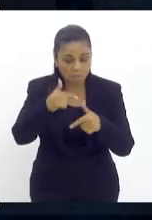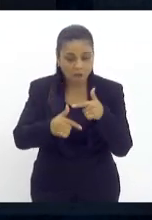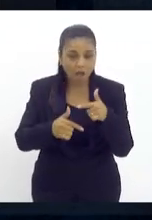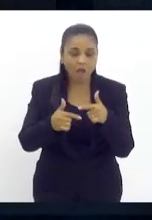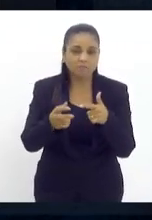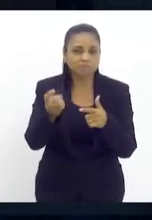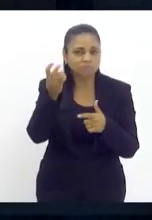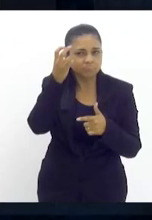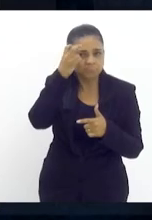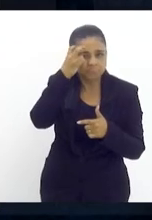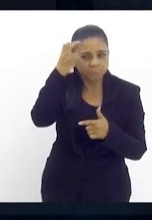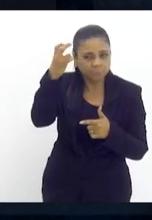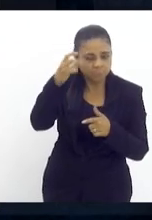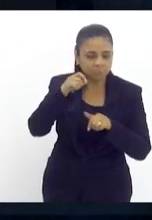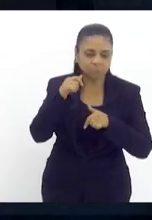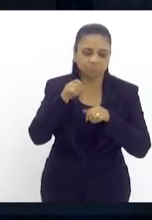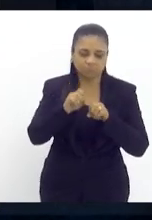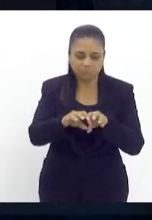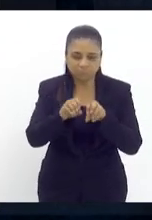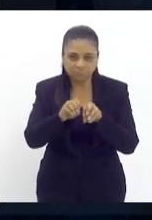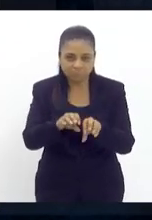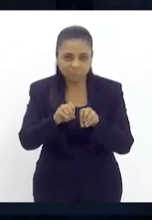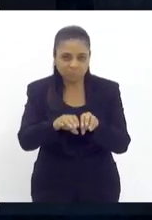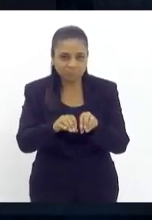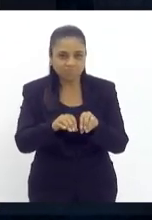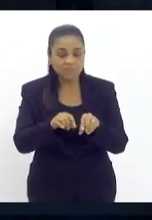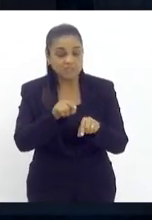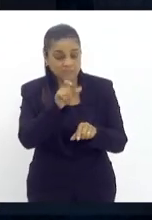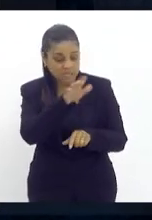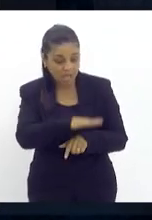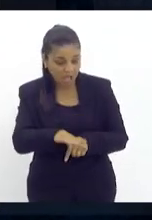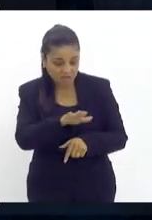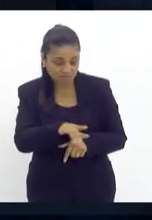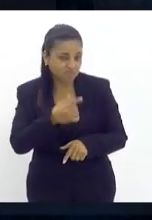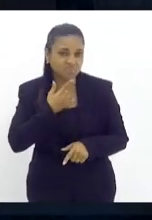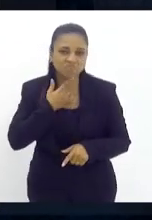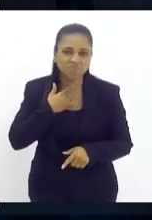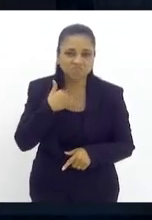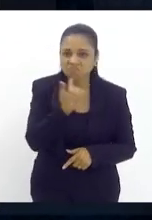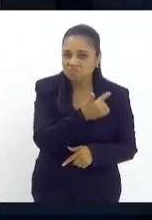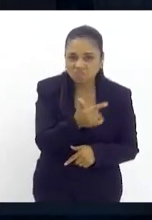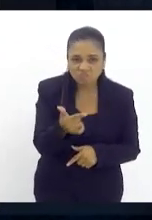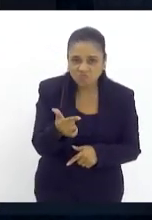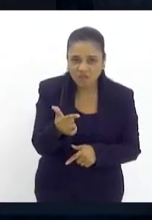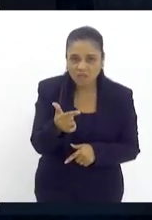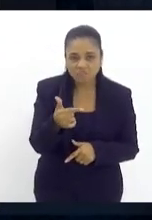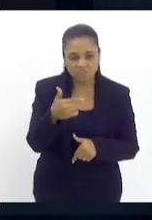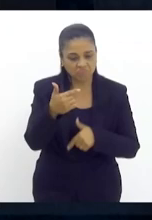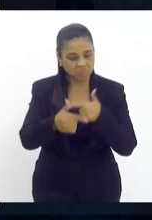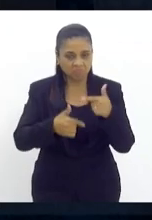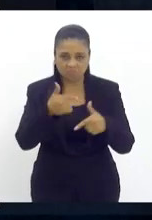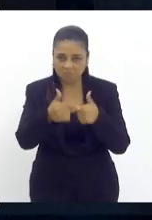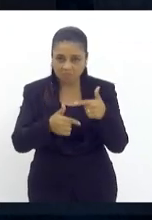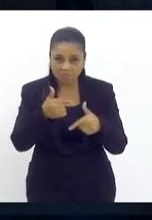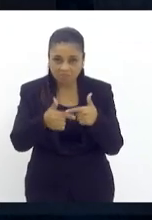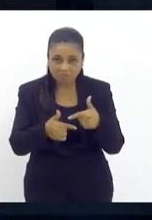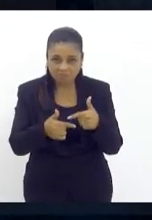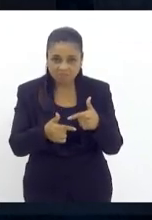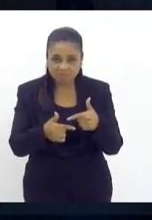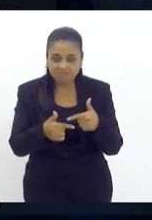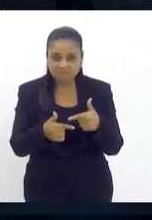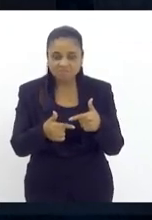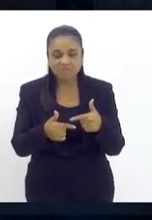da criança, se essa criança não tem a sua vontade trabalhada, tá, ela pode ser